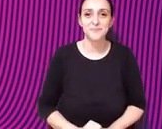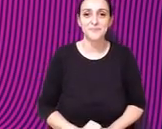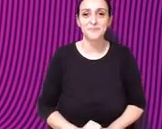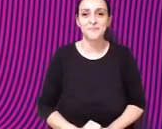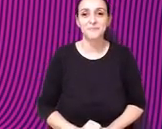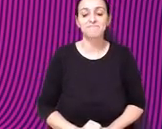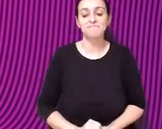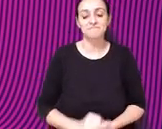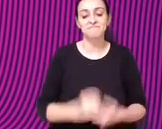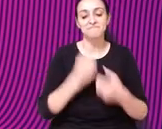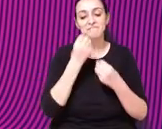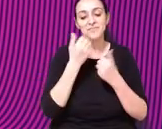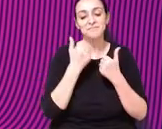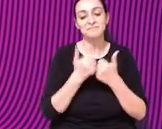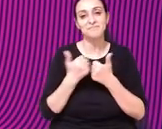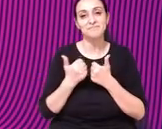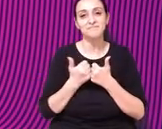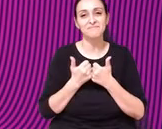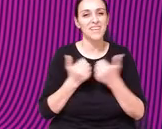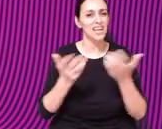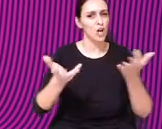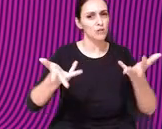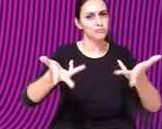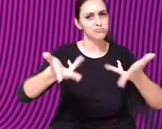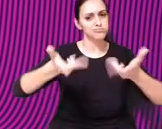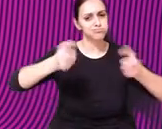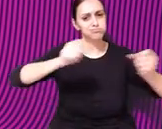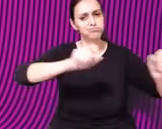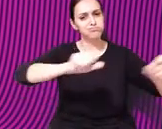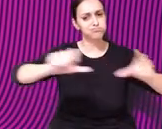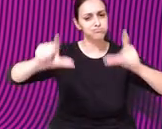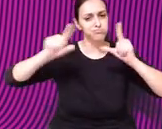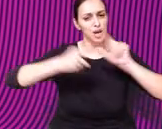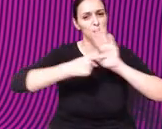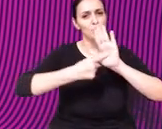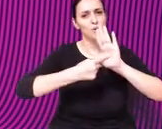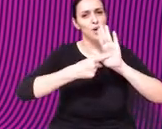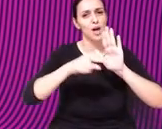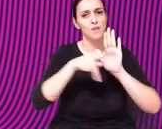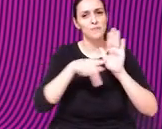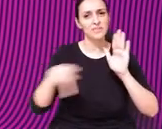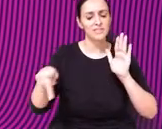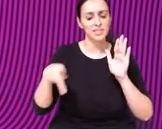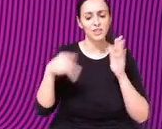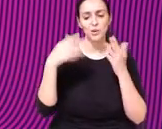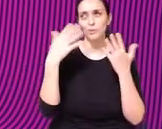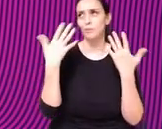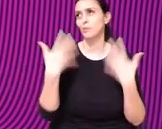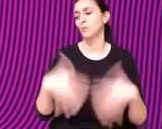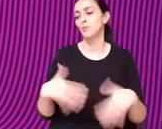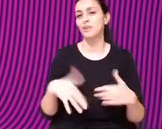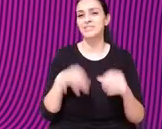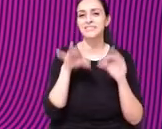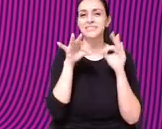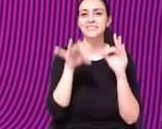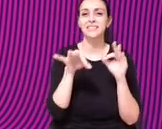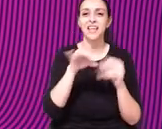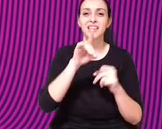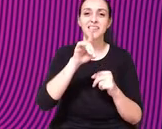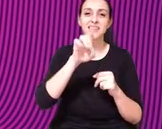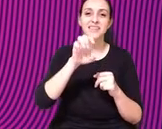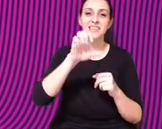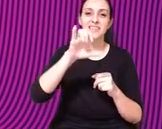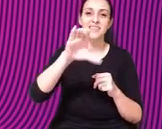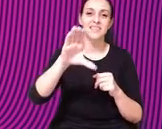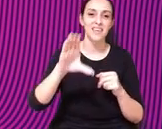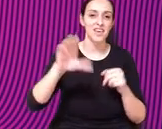Bem, brilhante apresentação, presidente Múcio. Com certeza o DEIC vai estar extremamente